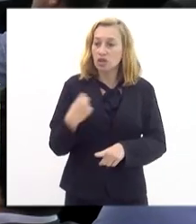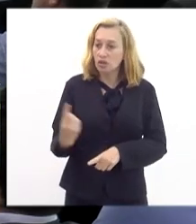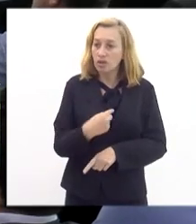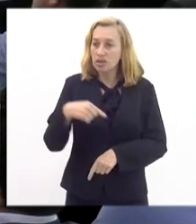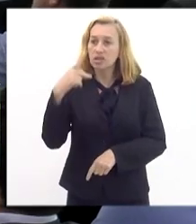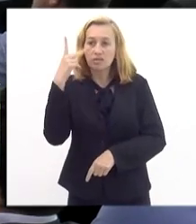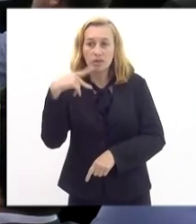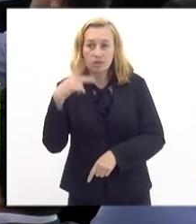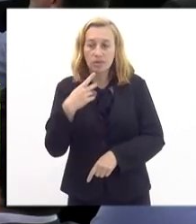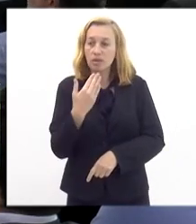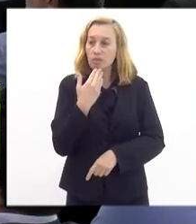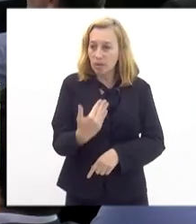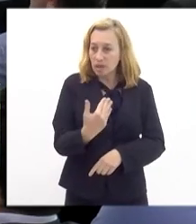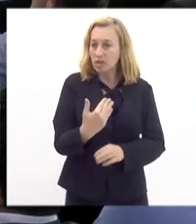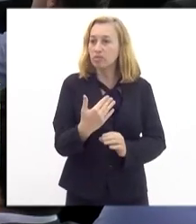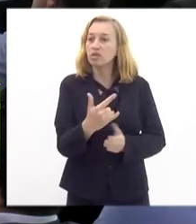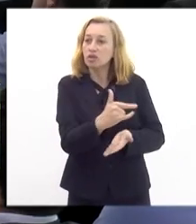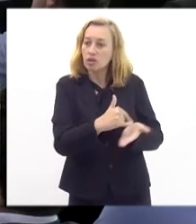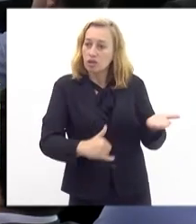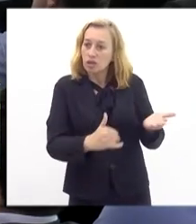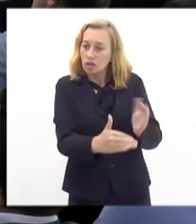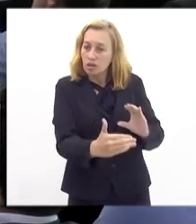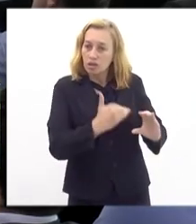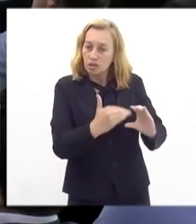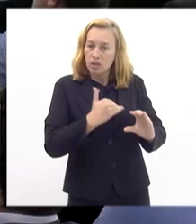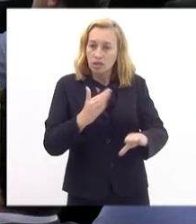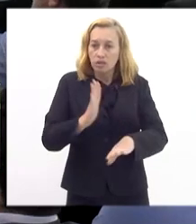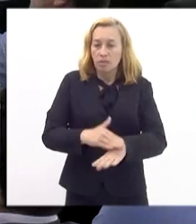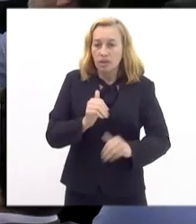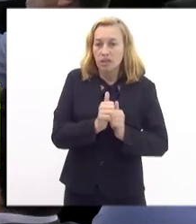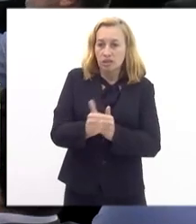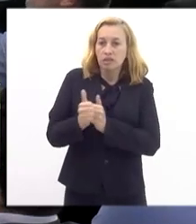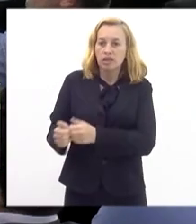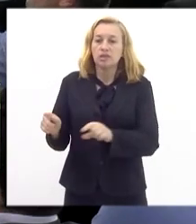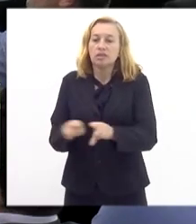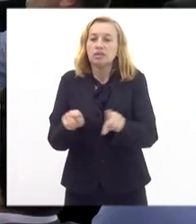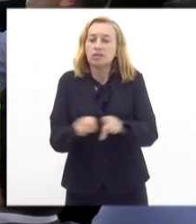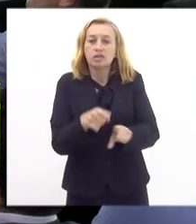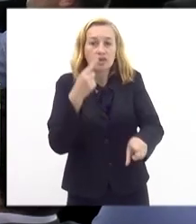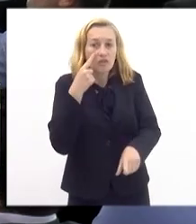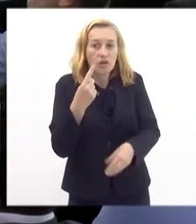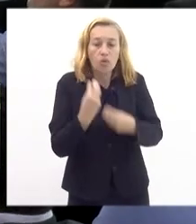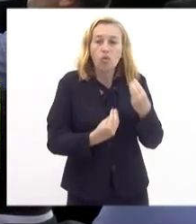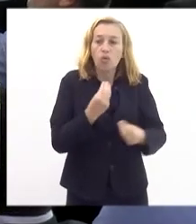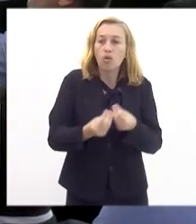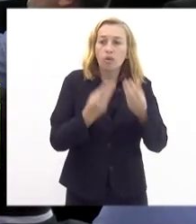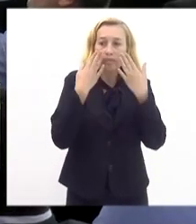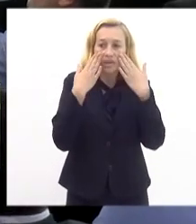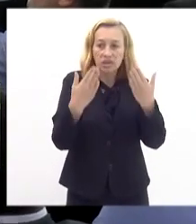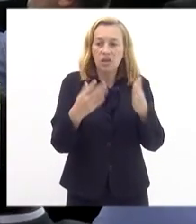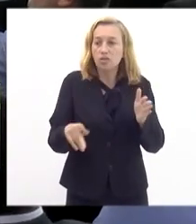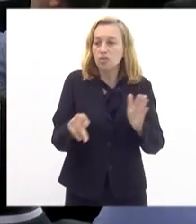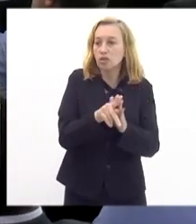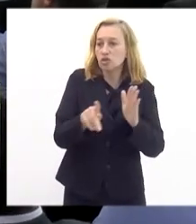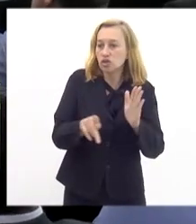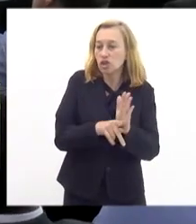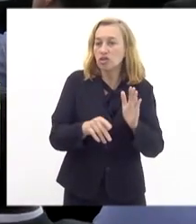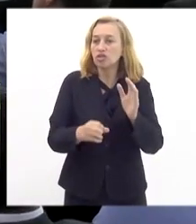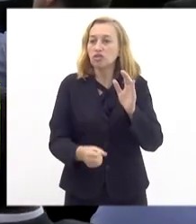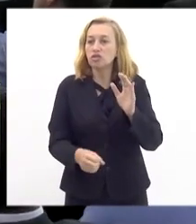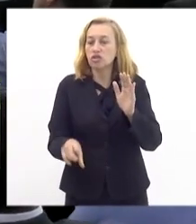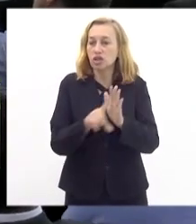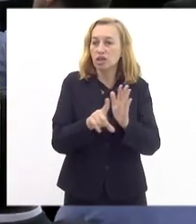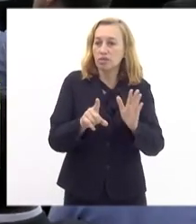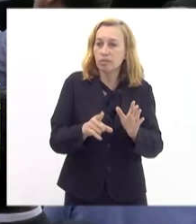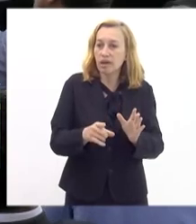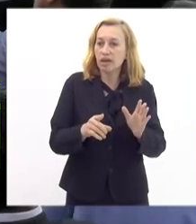enquanto parlamentar solicitamos essa documentação demais segmentos também porque nós tamos tentando vejo que forma apresentam projeto de lei para